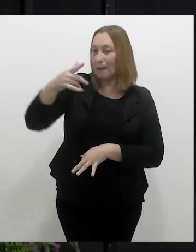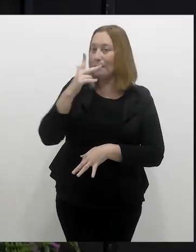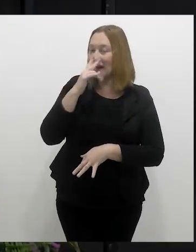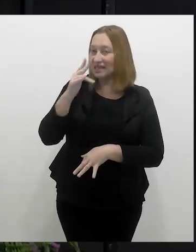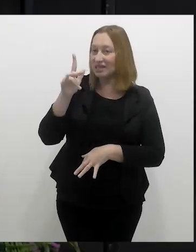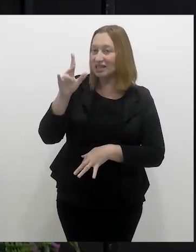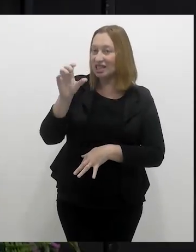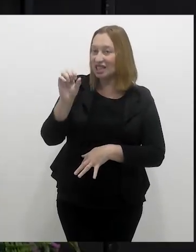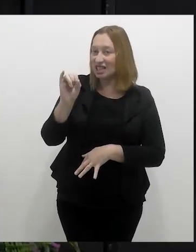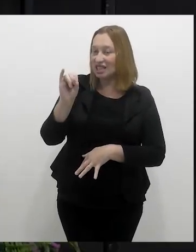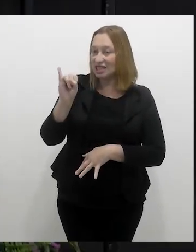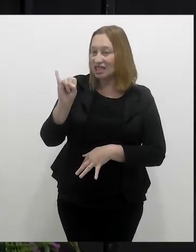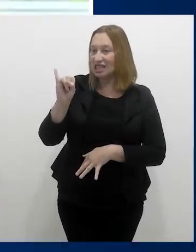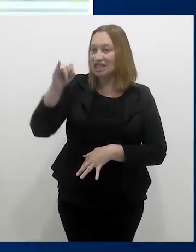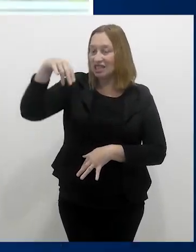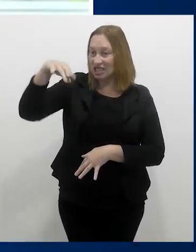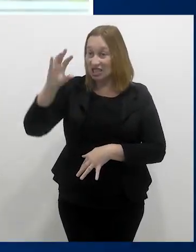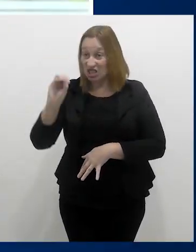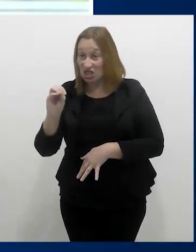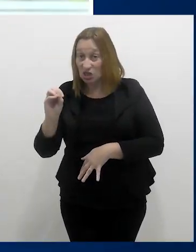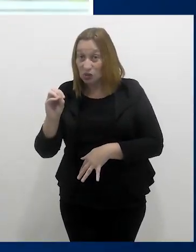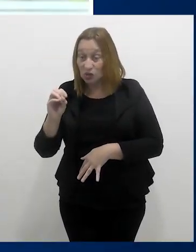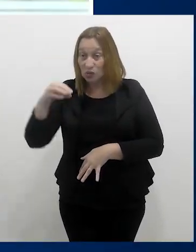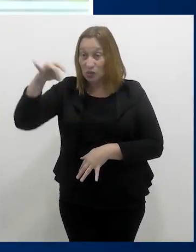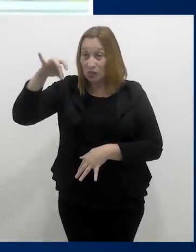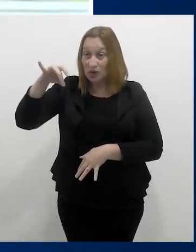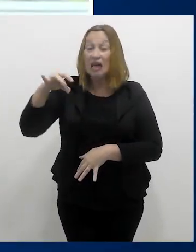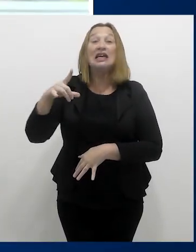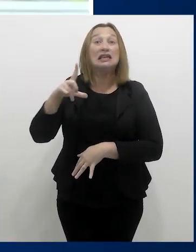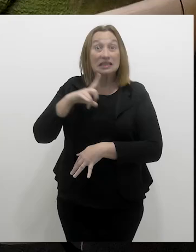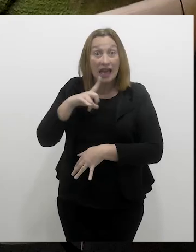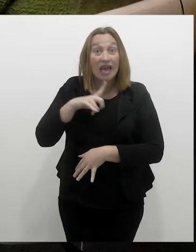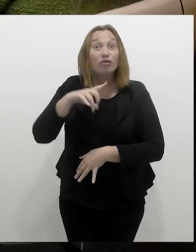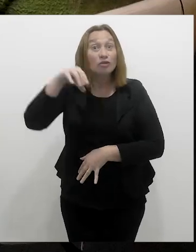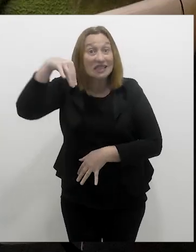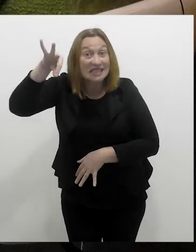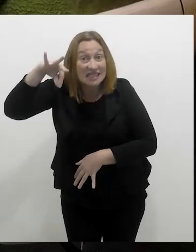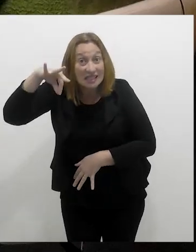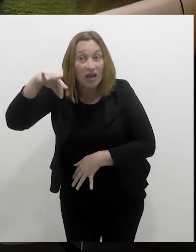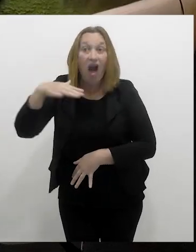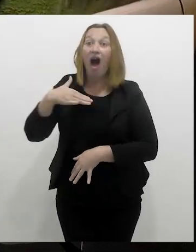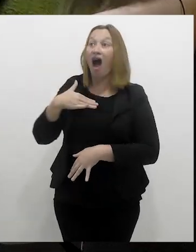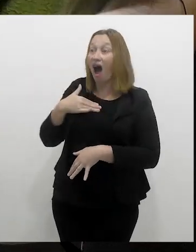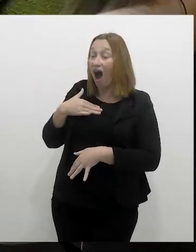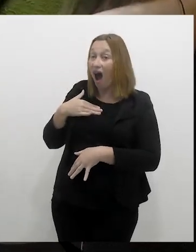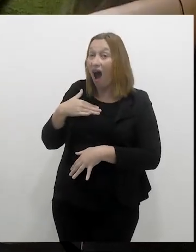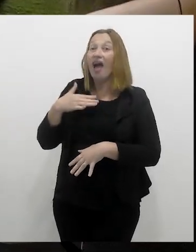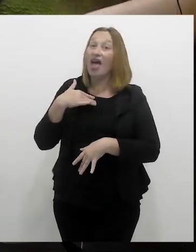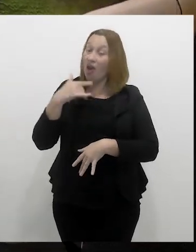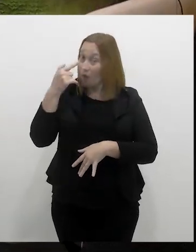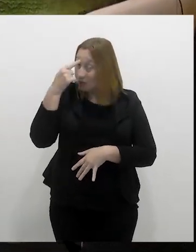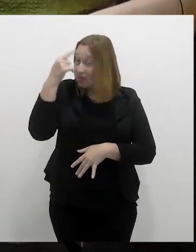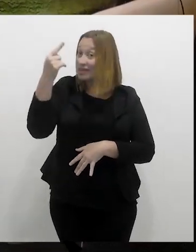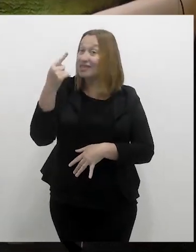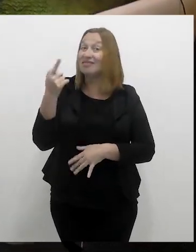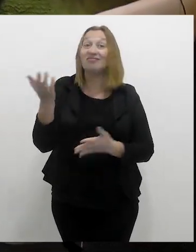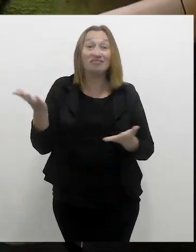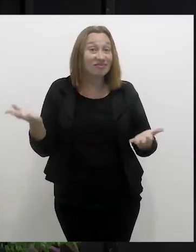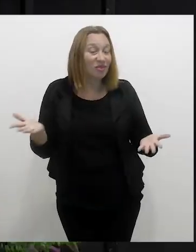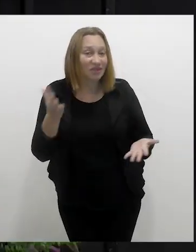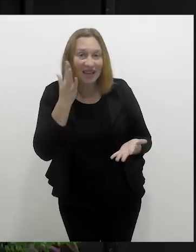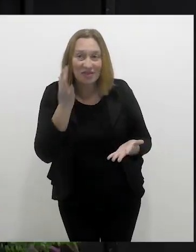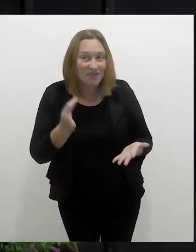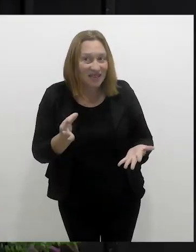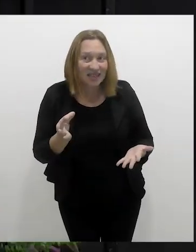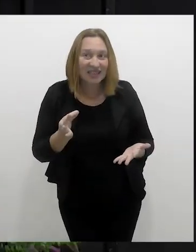é quase, Vocês, com um vocês sino. têm um sino? A gente tem um sino. Viu? Adivinhei sem